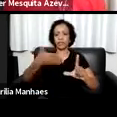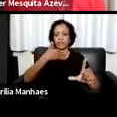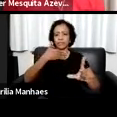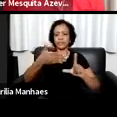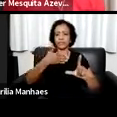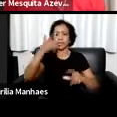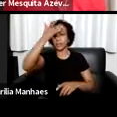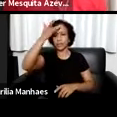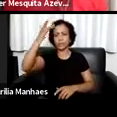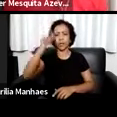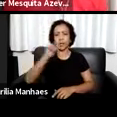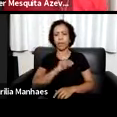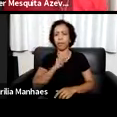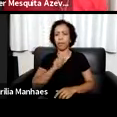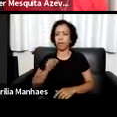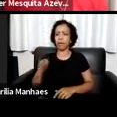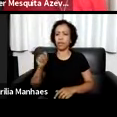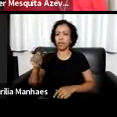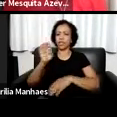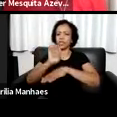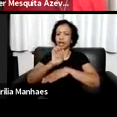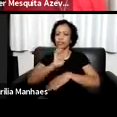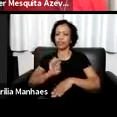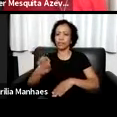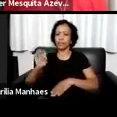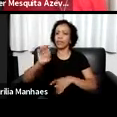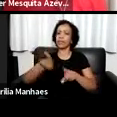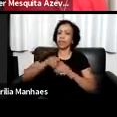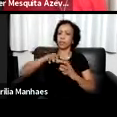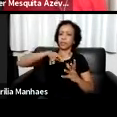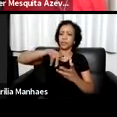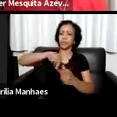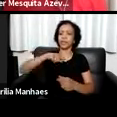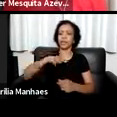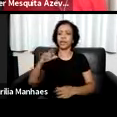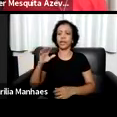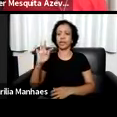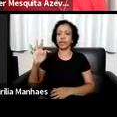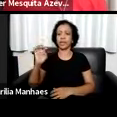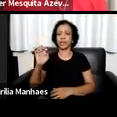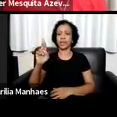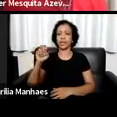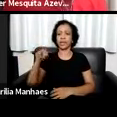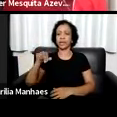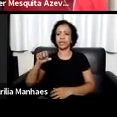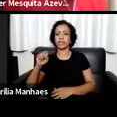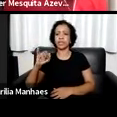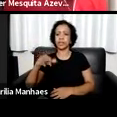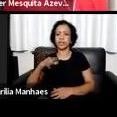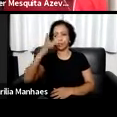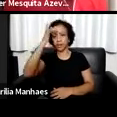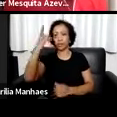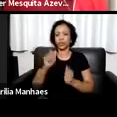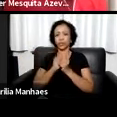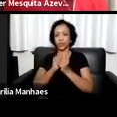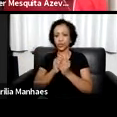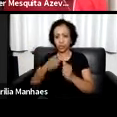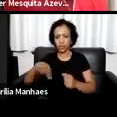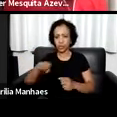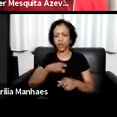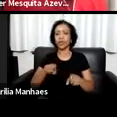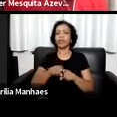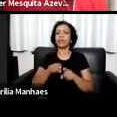lugares, pastor Cabral, lá de Teresina, Nilson Batista nos acompanha, Solange Santos da PIB de